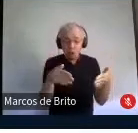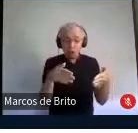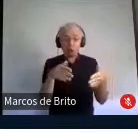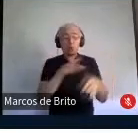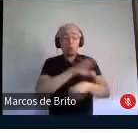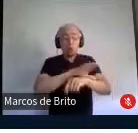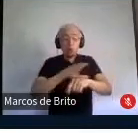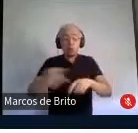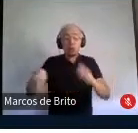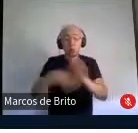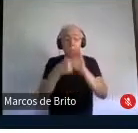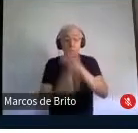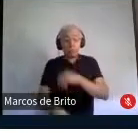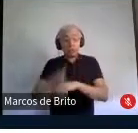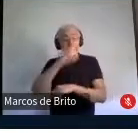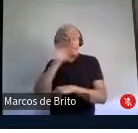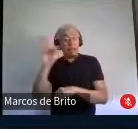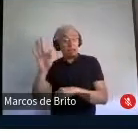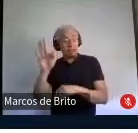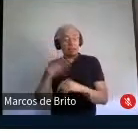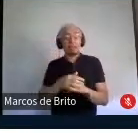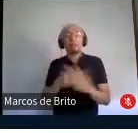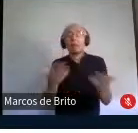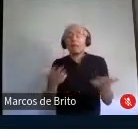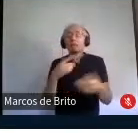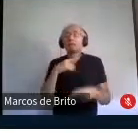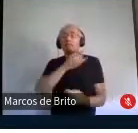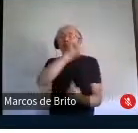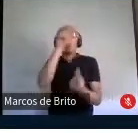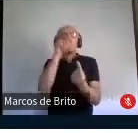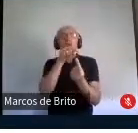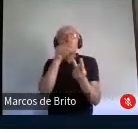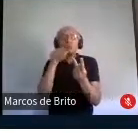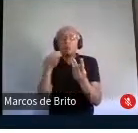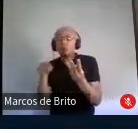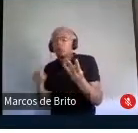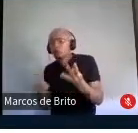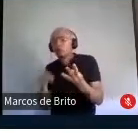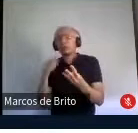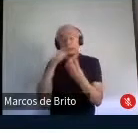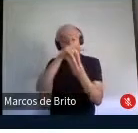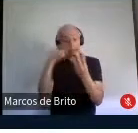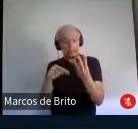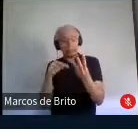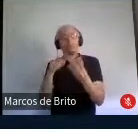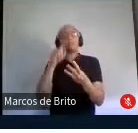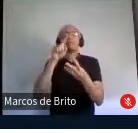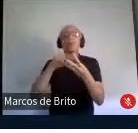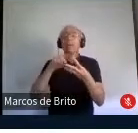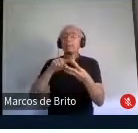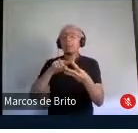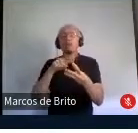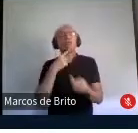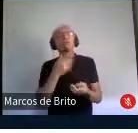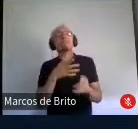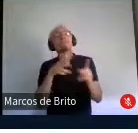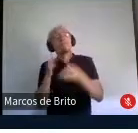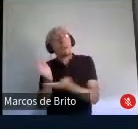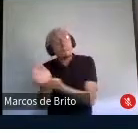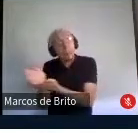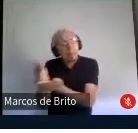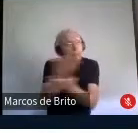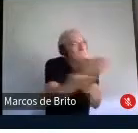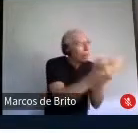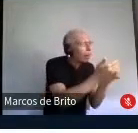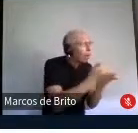ofertado pelo CAIS-DF. Como objetivos específicos, nós elencamos três. O primeiro é fazer um levantamento